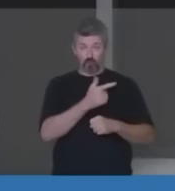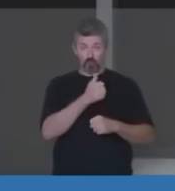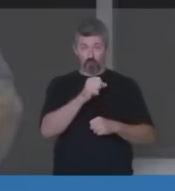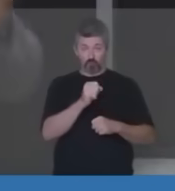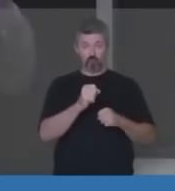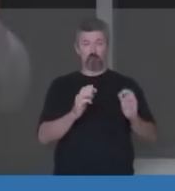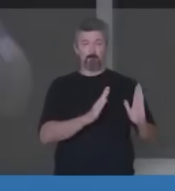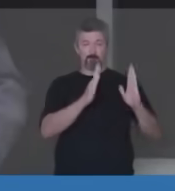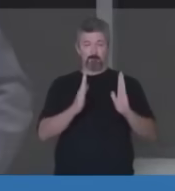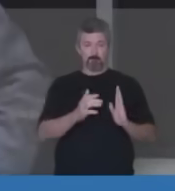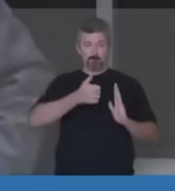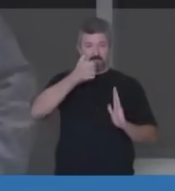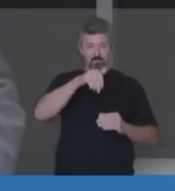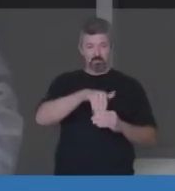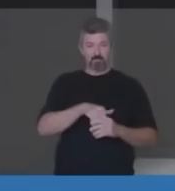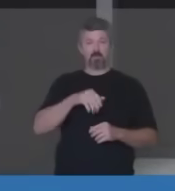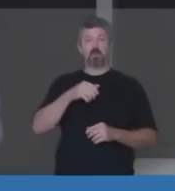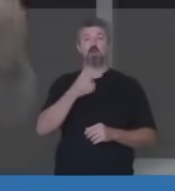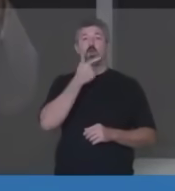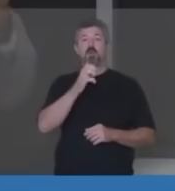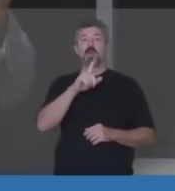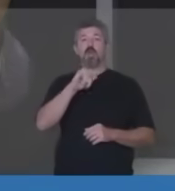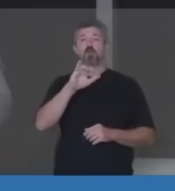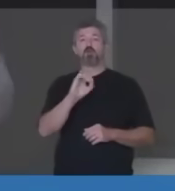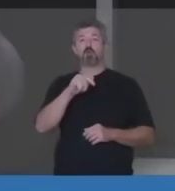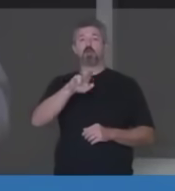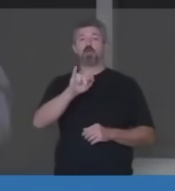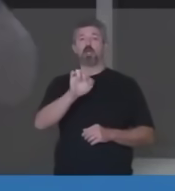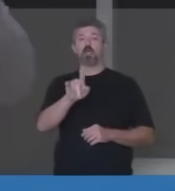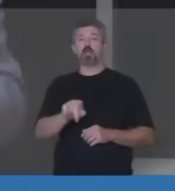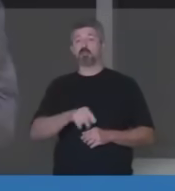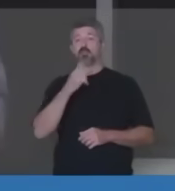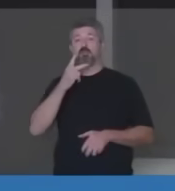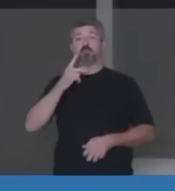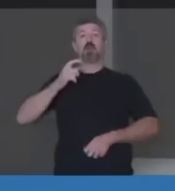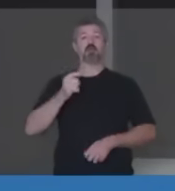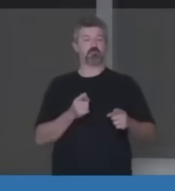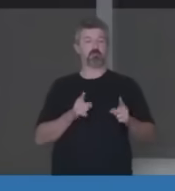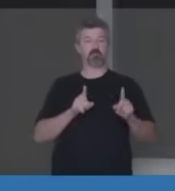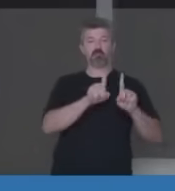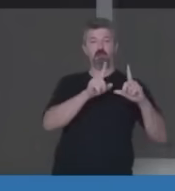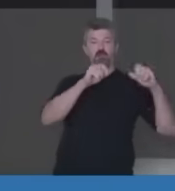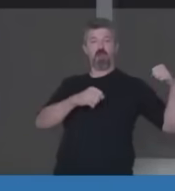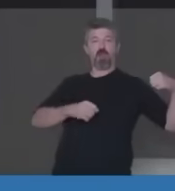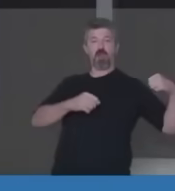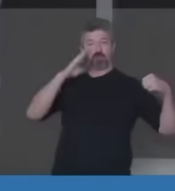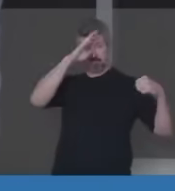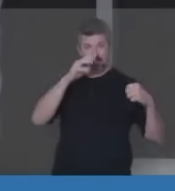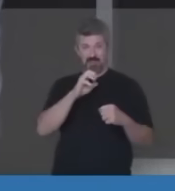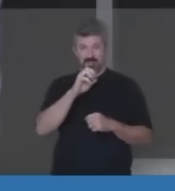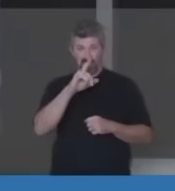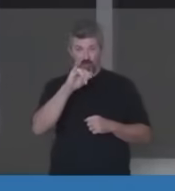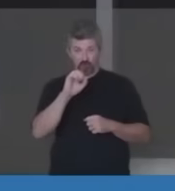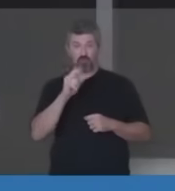primeiro turno, Elcio de Vieira Queiroz publicou uma imagem em que ele aparece ao lado de Bolsonaro. Elcio foi a pessoa que